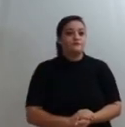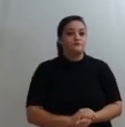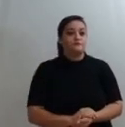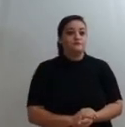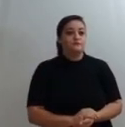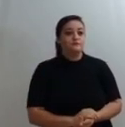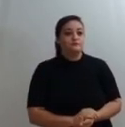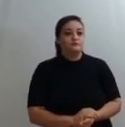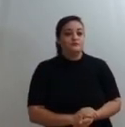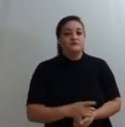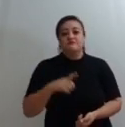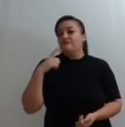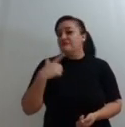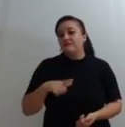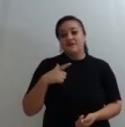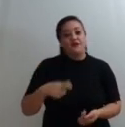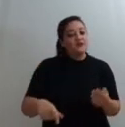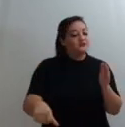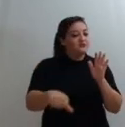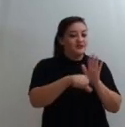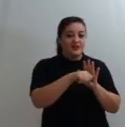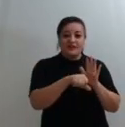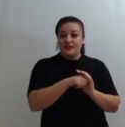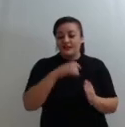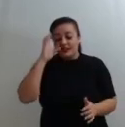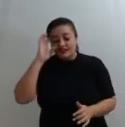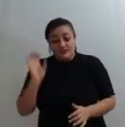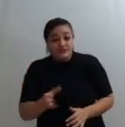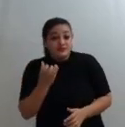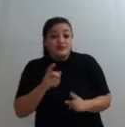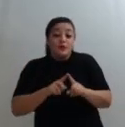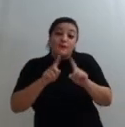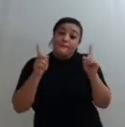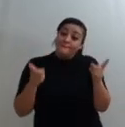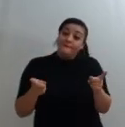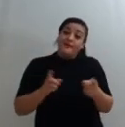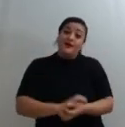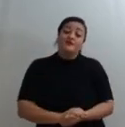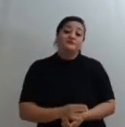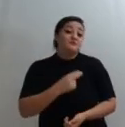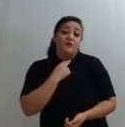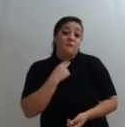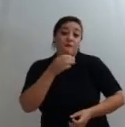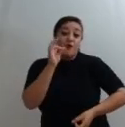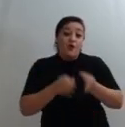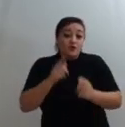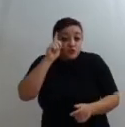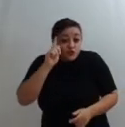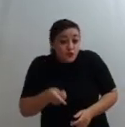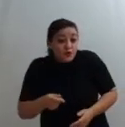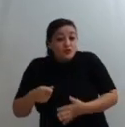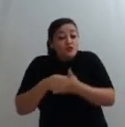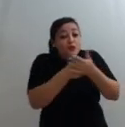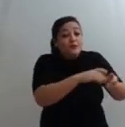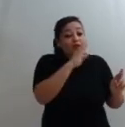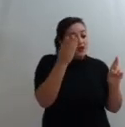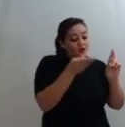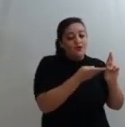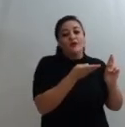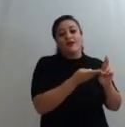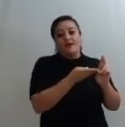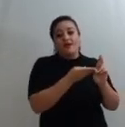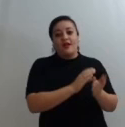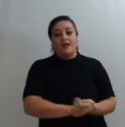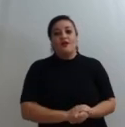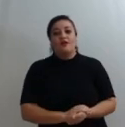não há ilegalidade na ordem, mas que, evidentemente, não pode o juiz obrigar o réu a fornecer esta